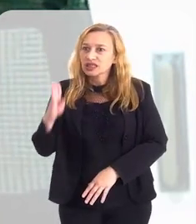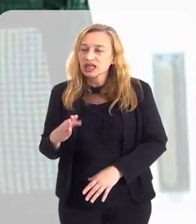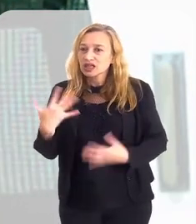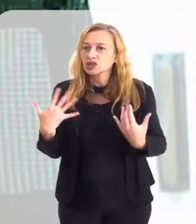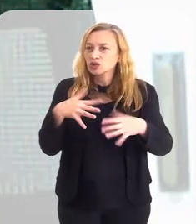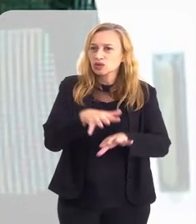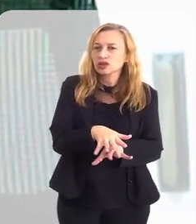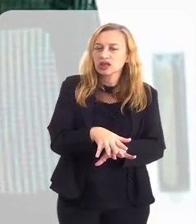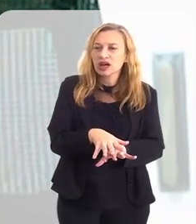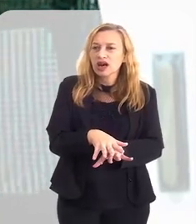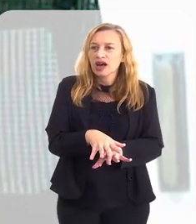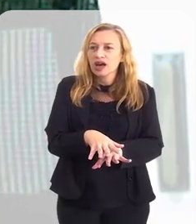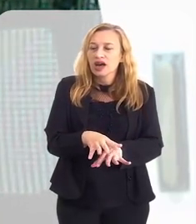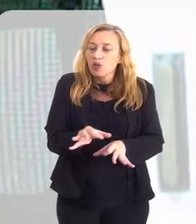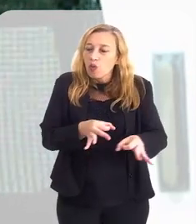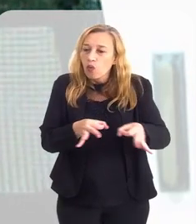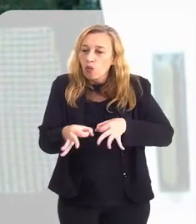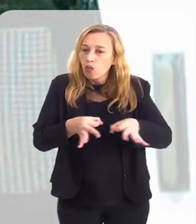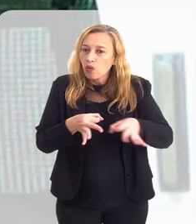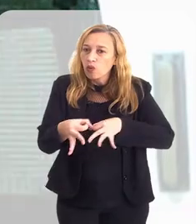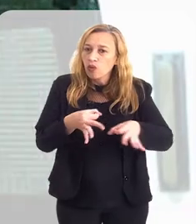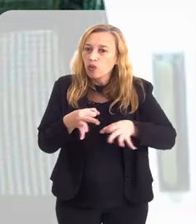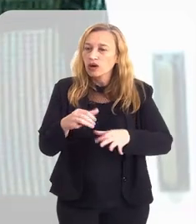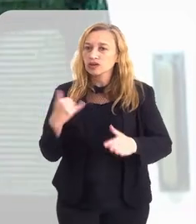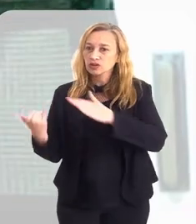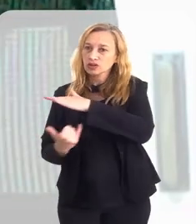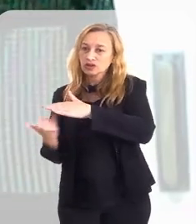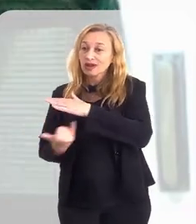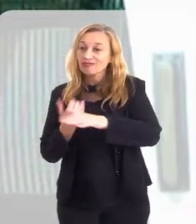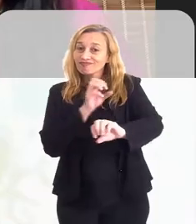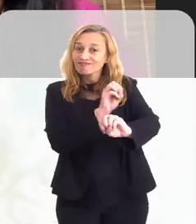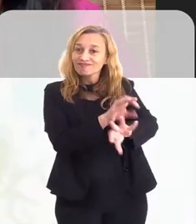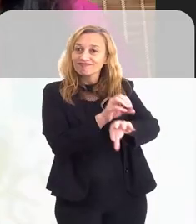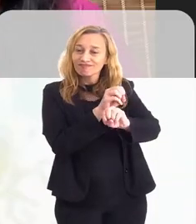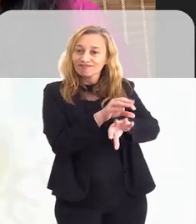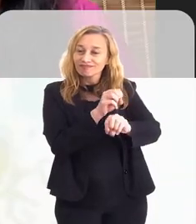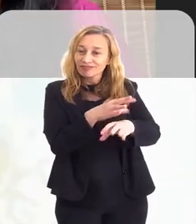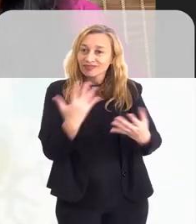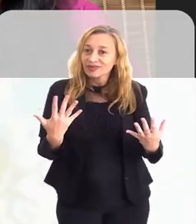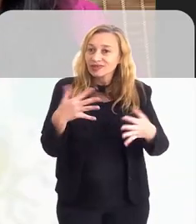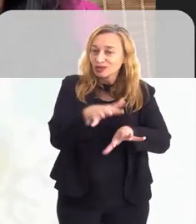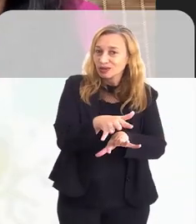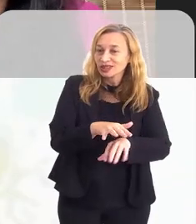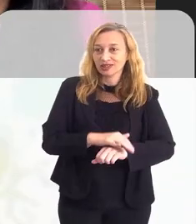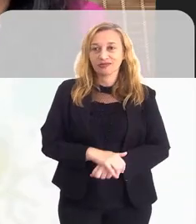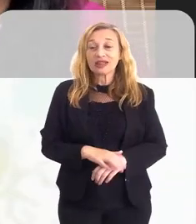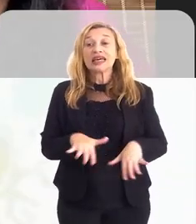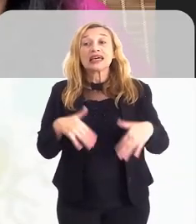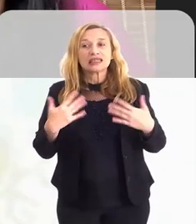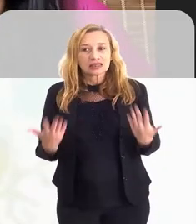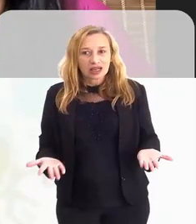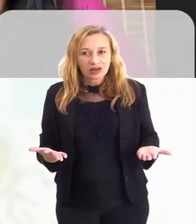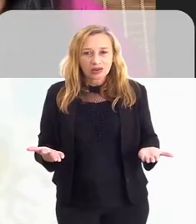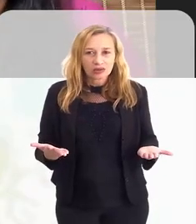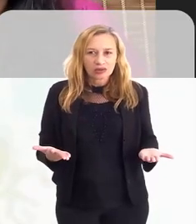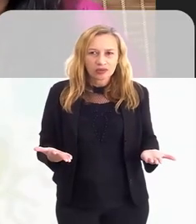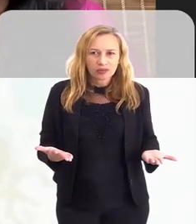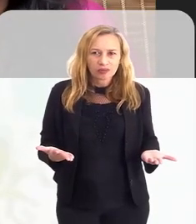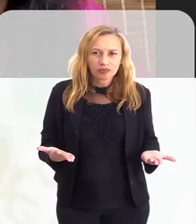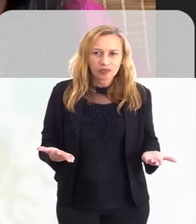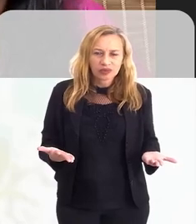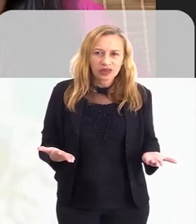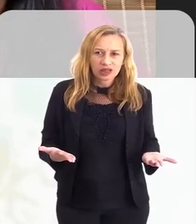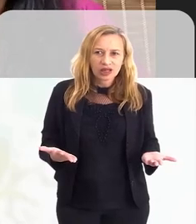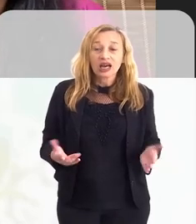de Inclusão, ela prevê a organização de um sistema educacional inclusivo. Então, ou seja, o